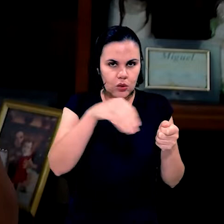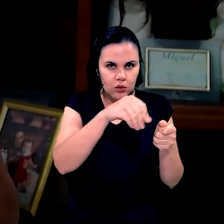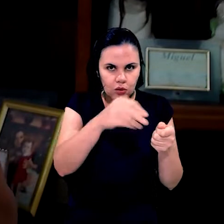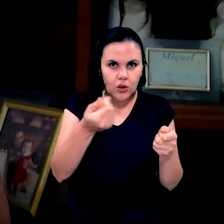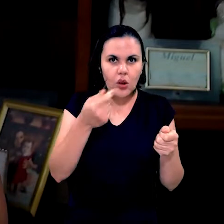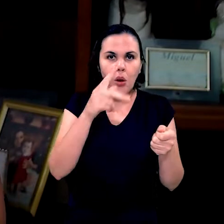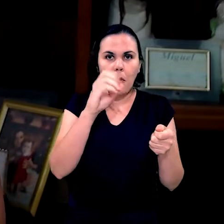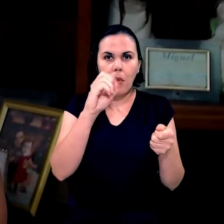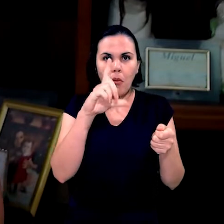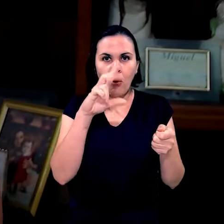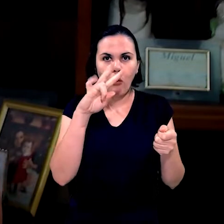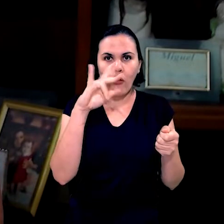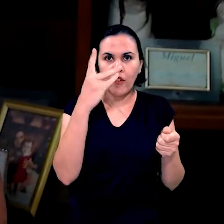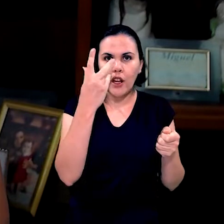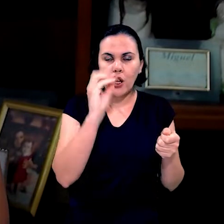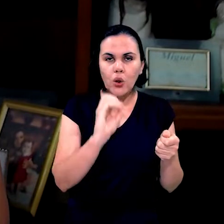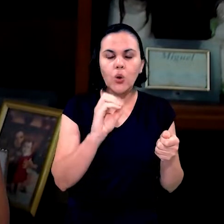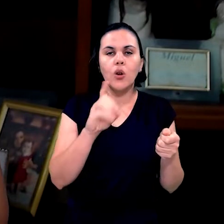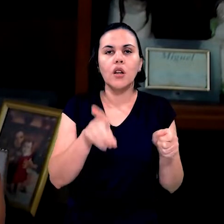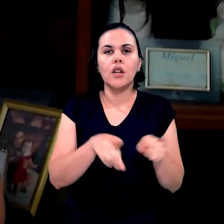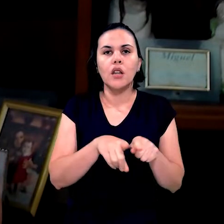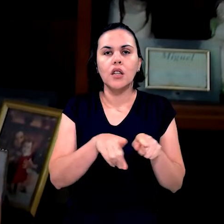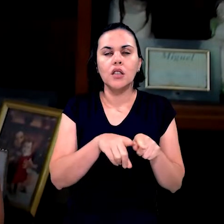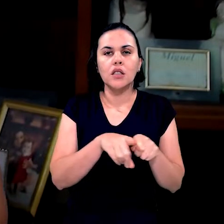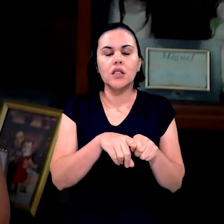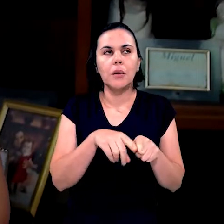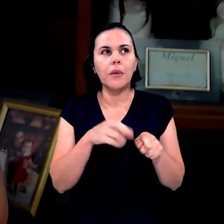temperado com o polvilho e com